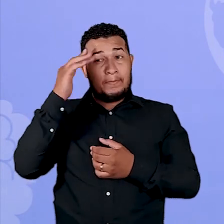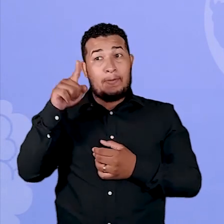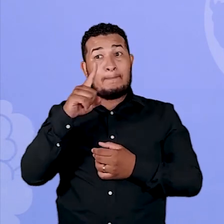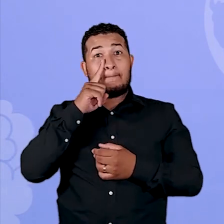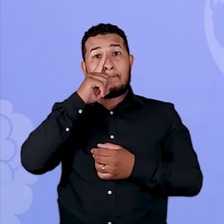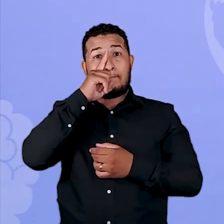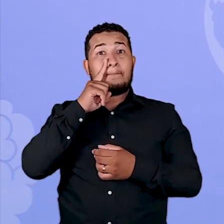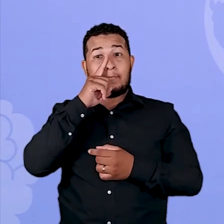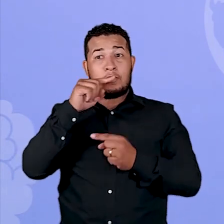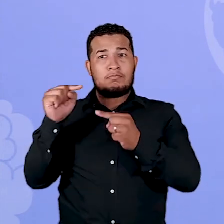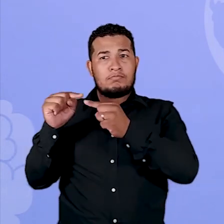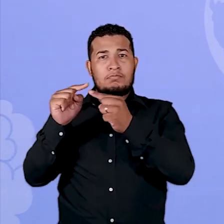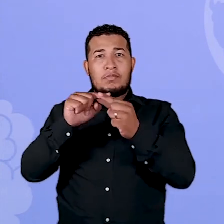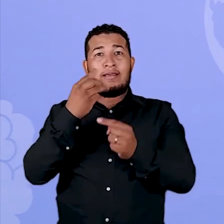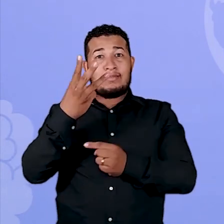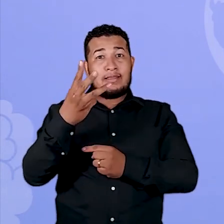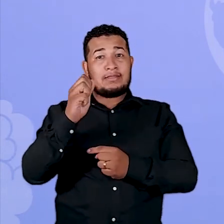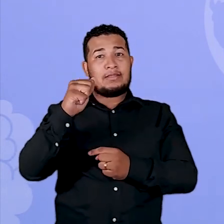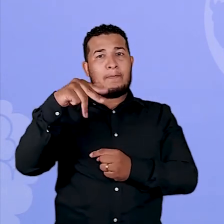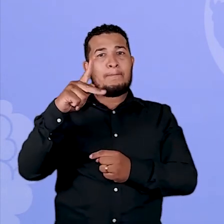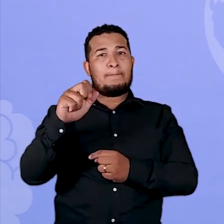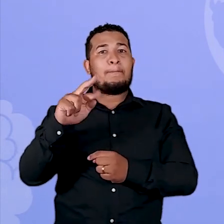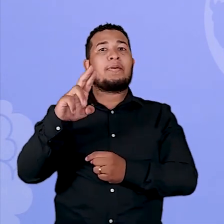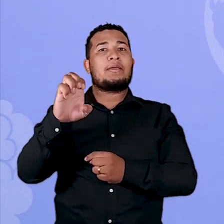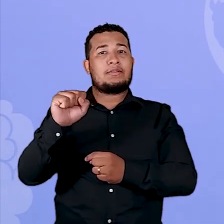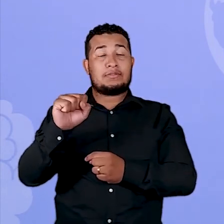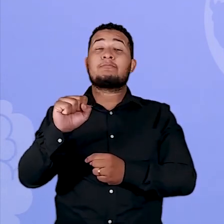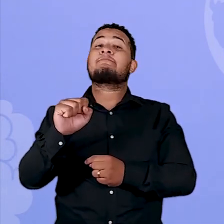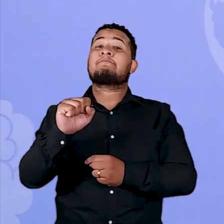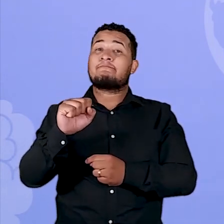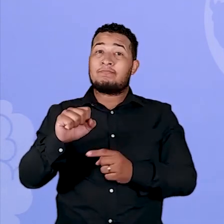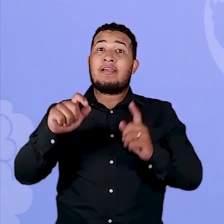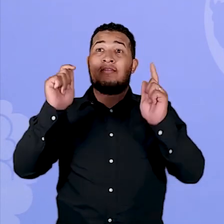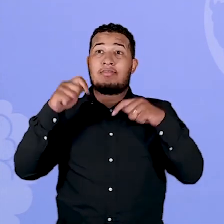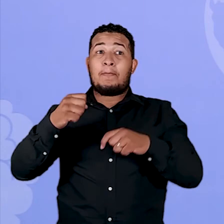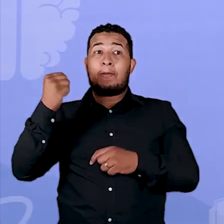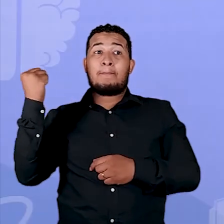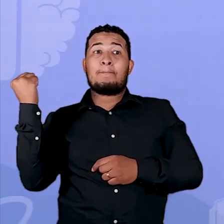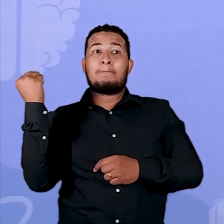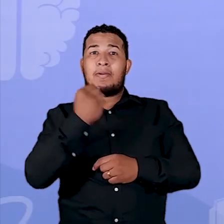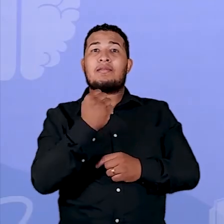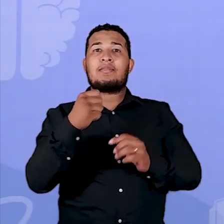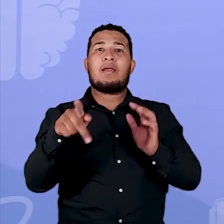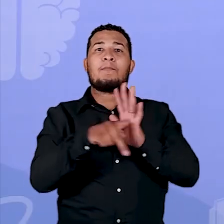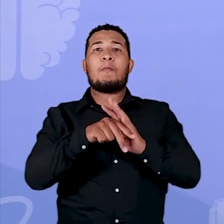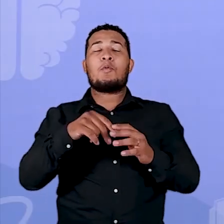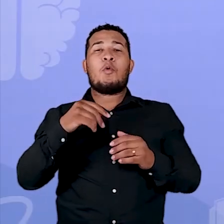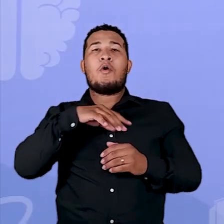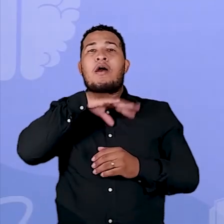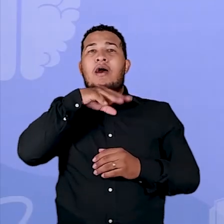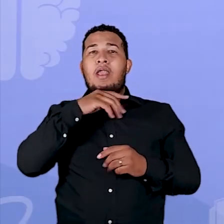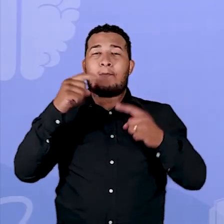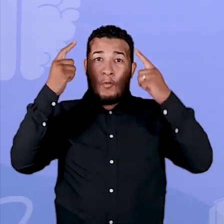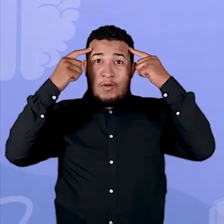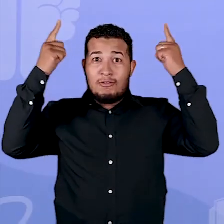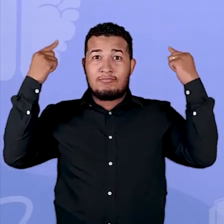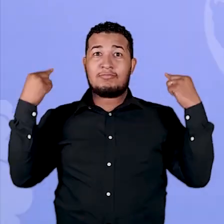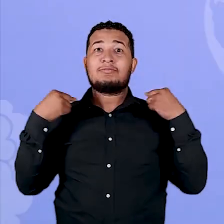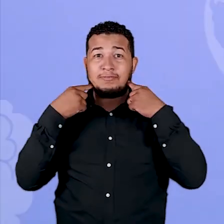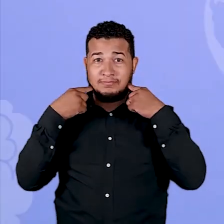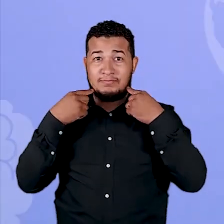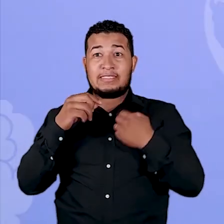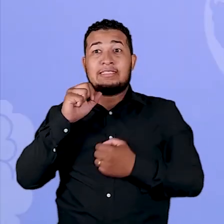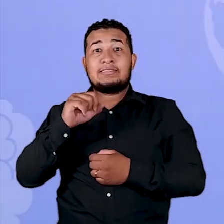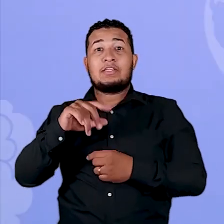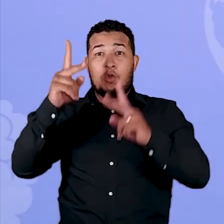corrente de 3 amperes, por exemplo, é suficiente para matar um elefante. A gente, por exemplo, no ser humano, se a gente colocar 1 ampere,